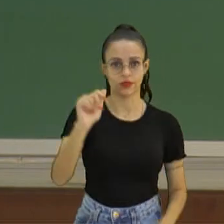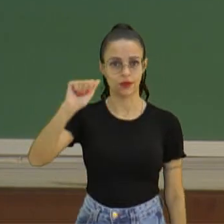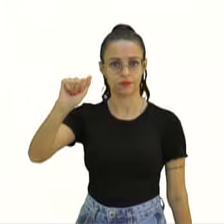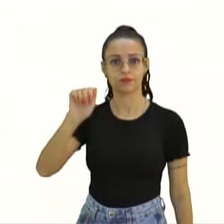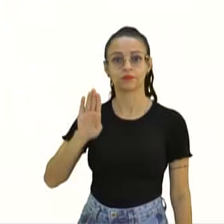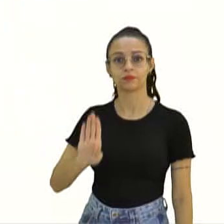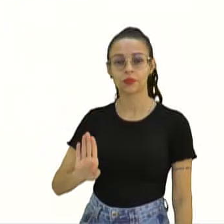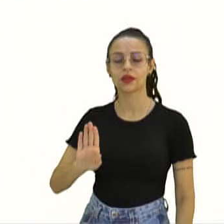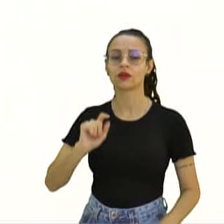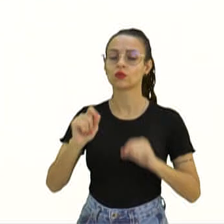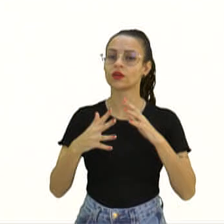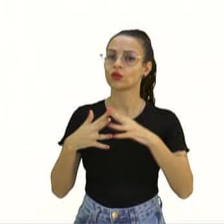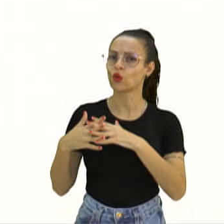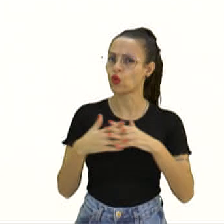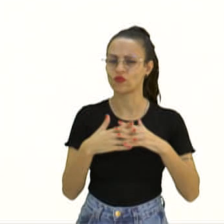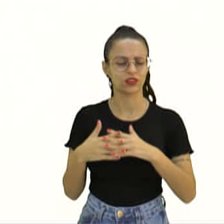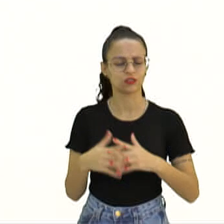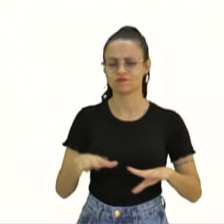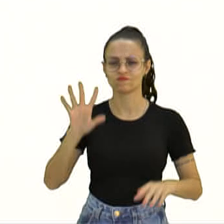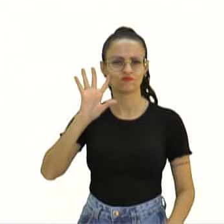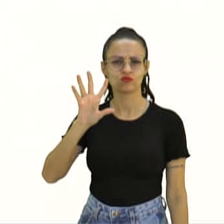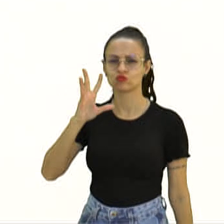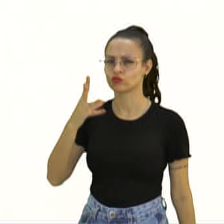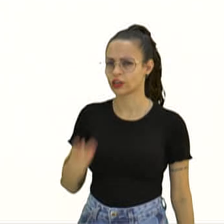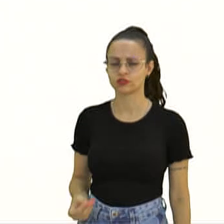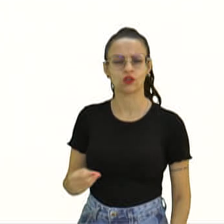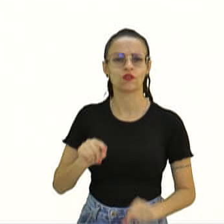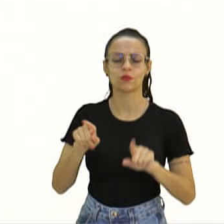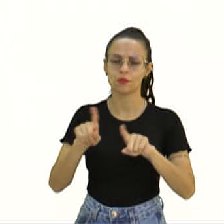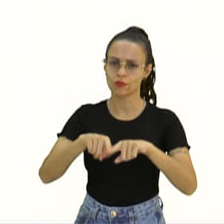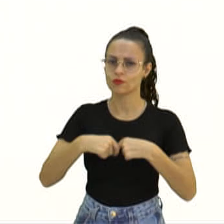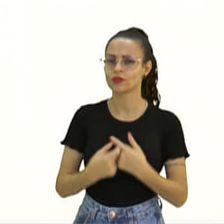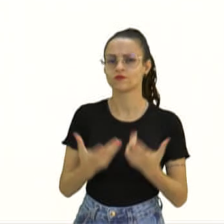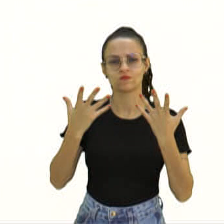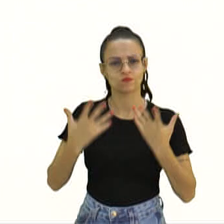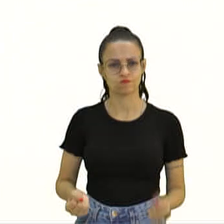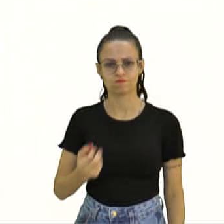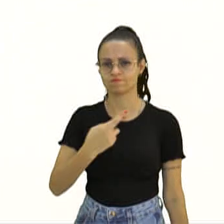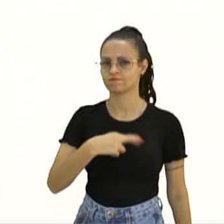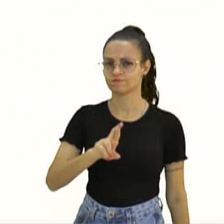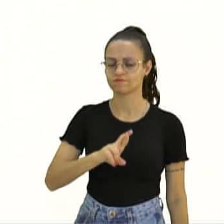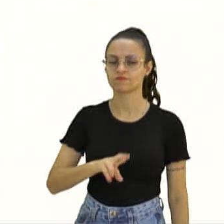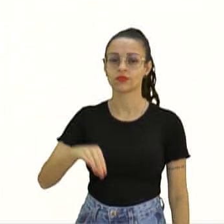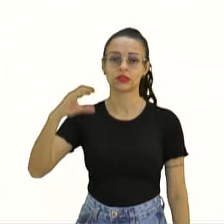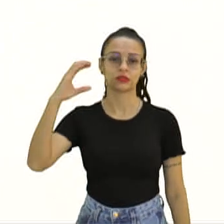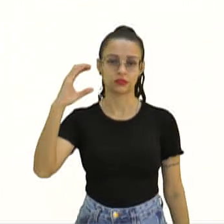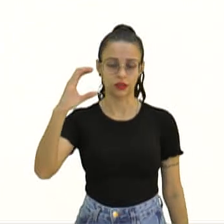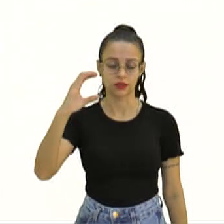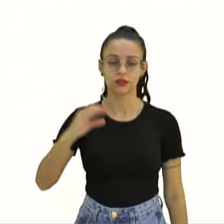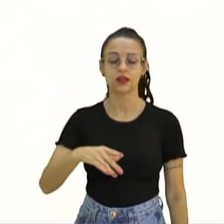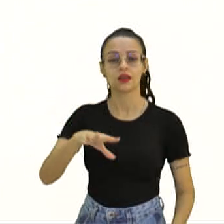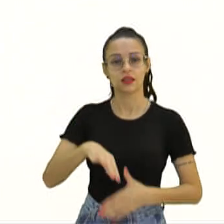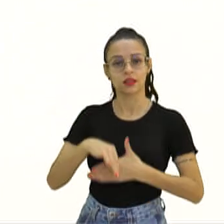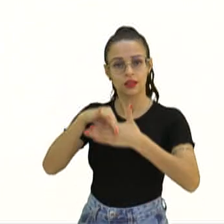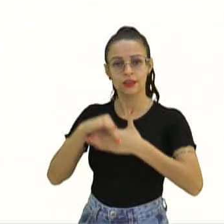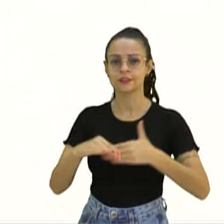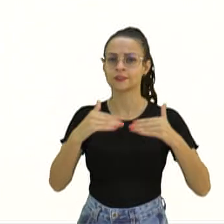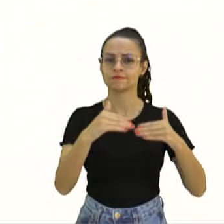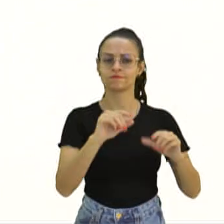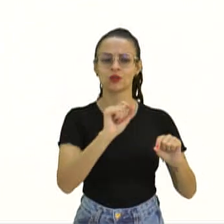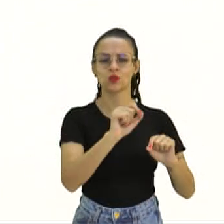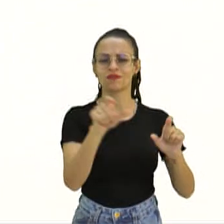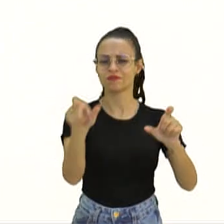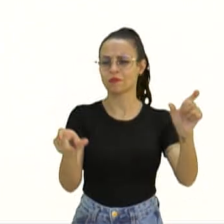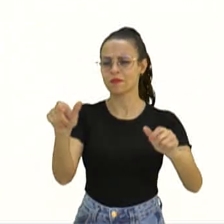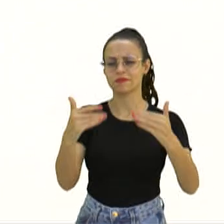a letra B com free o auxiliar vez que levam a discriminação EA intolerância religiosa ou letras e líderes que discordam